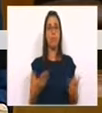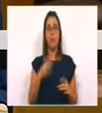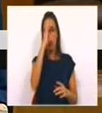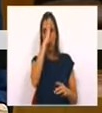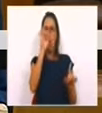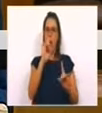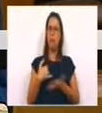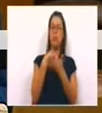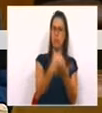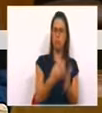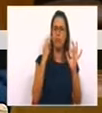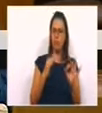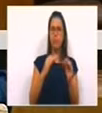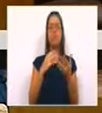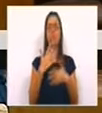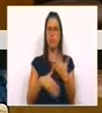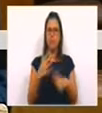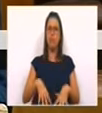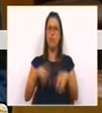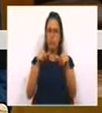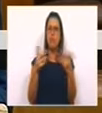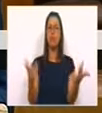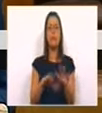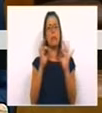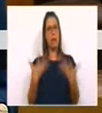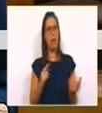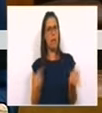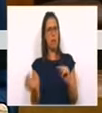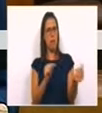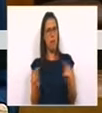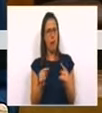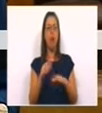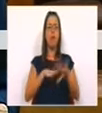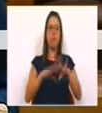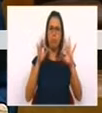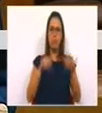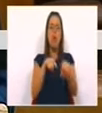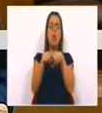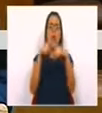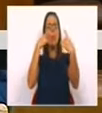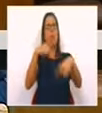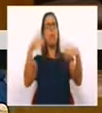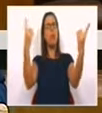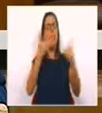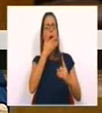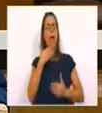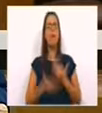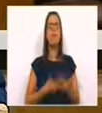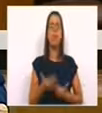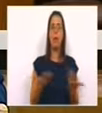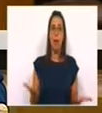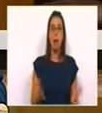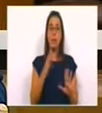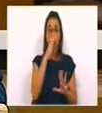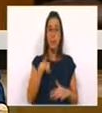de contribuir de forma construtiva, como faz com este debate, na concretização de políticas públicas eficazes.